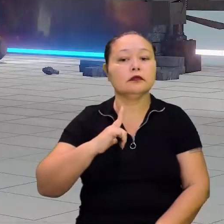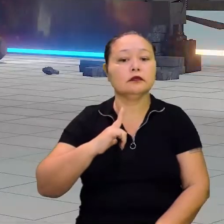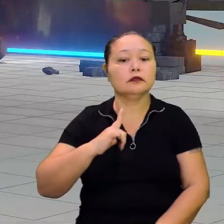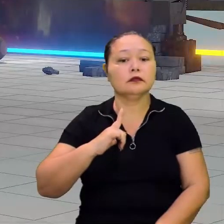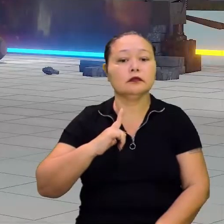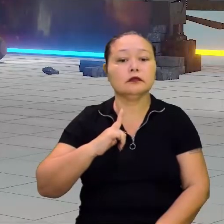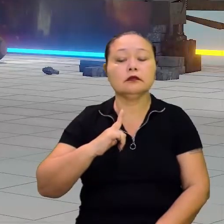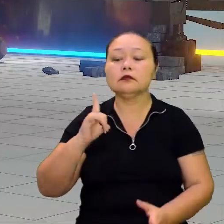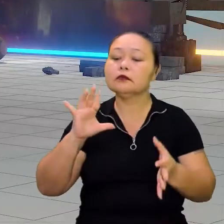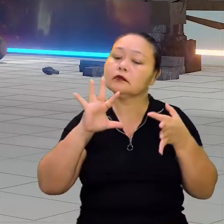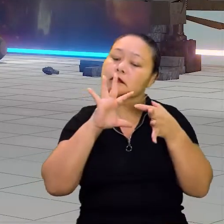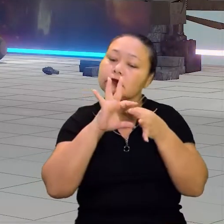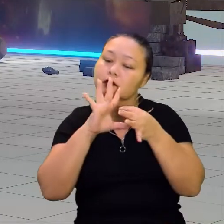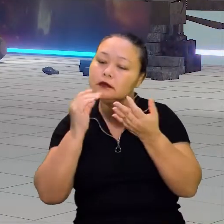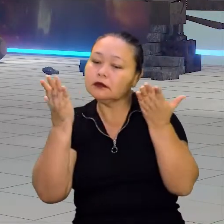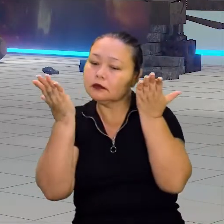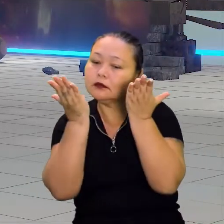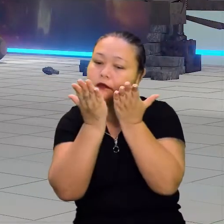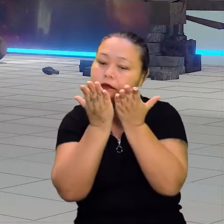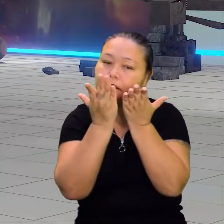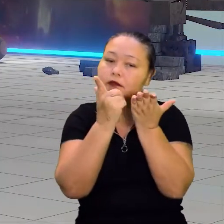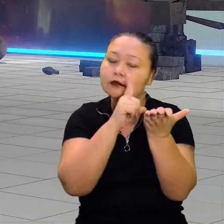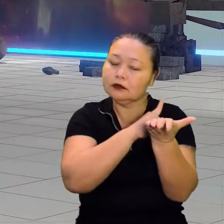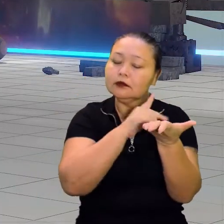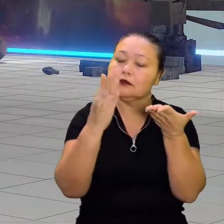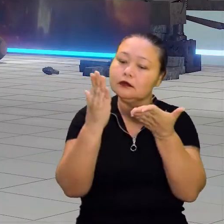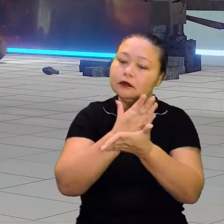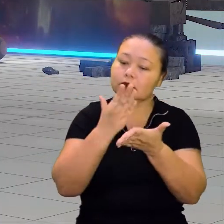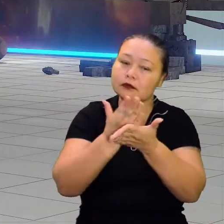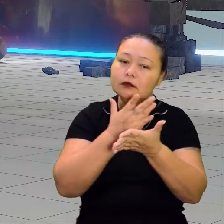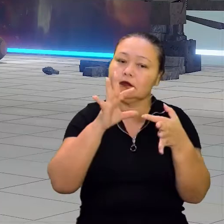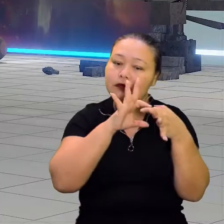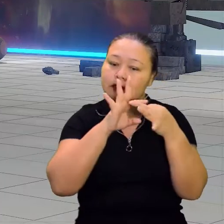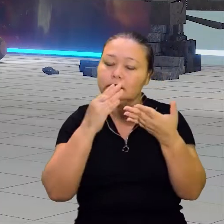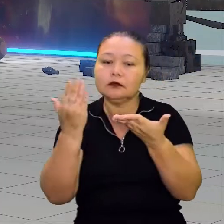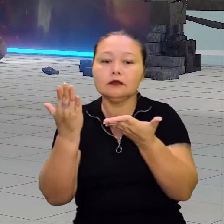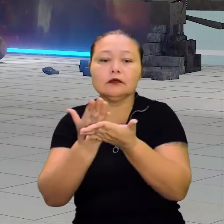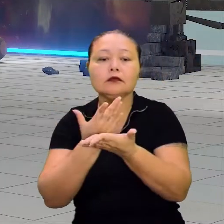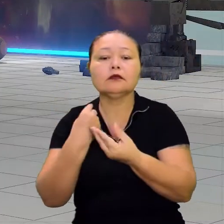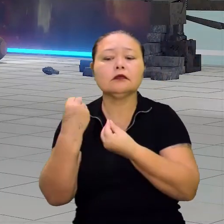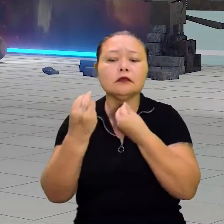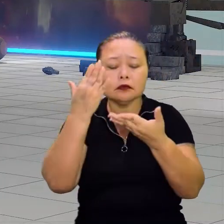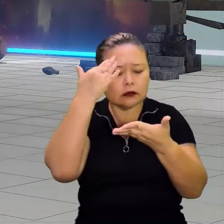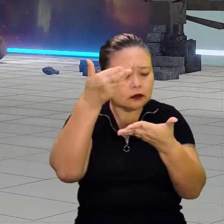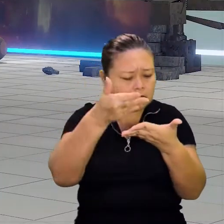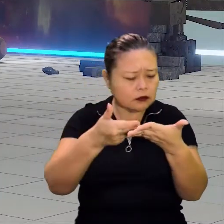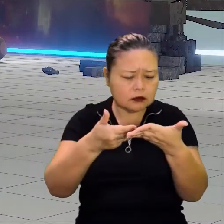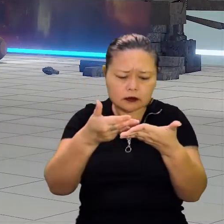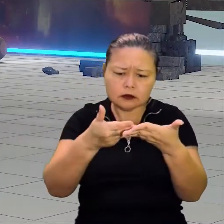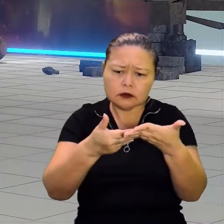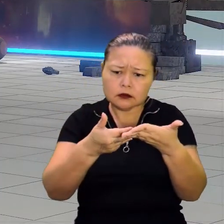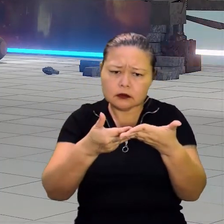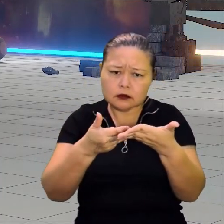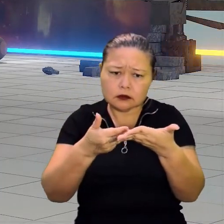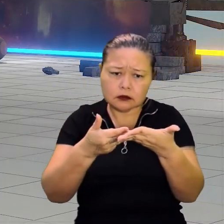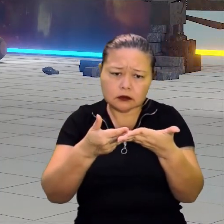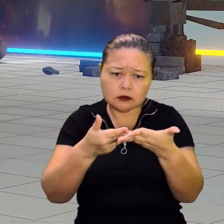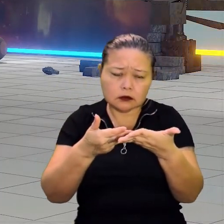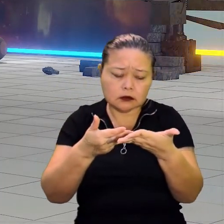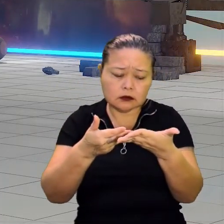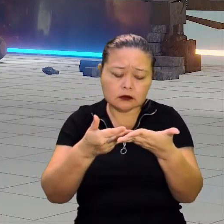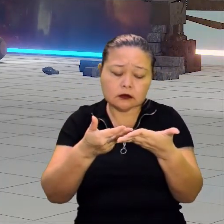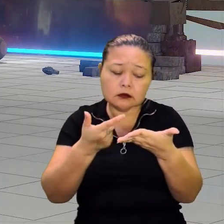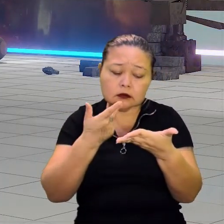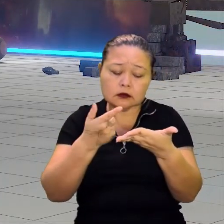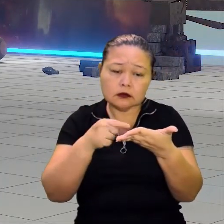existe o contexto bíblico. Eu tenho um livro chamado Contexto Bíblico. Como é que você interpreta? Quando